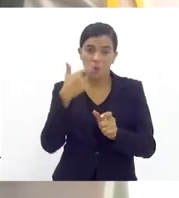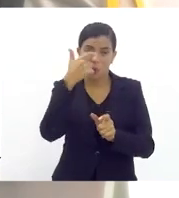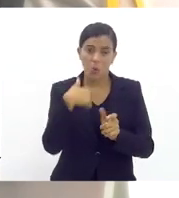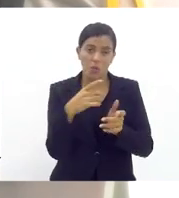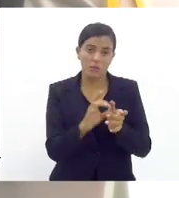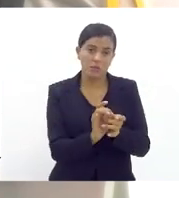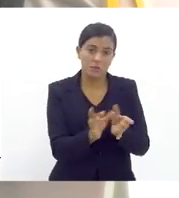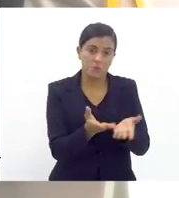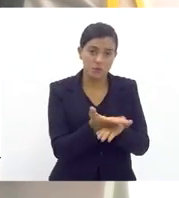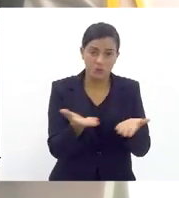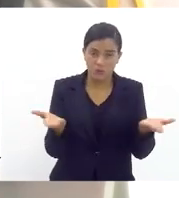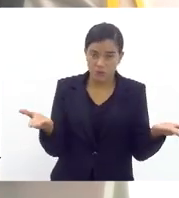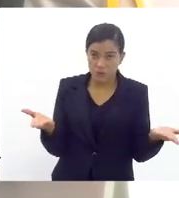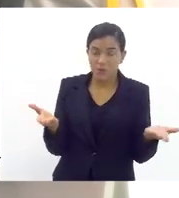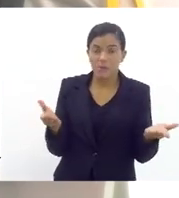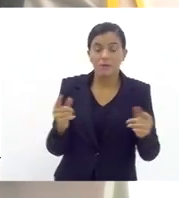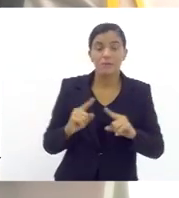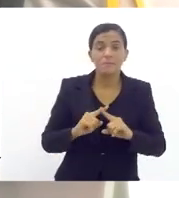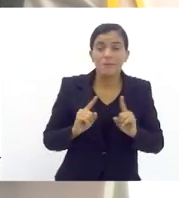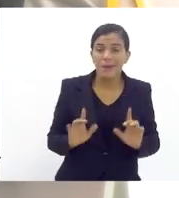Porém,